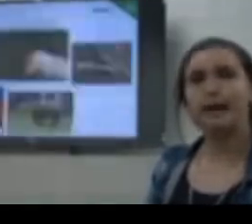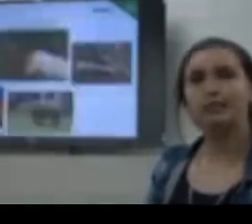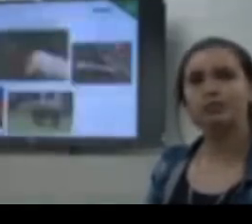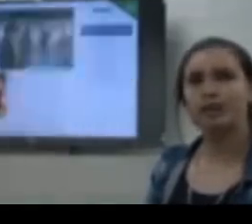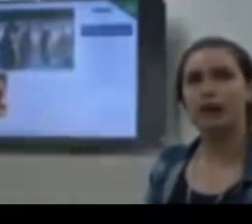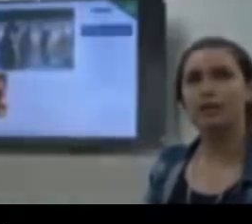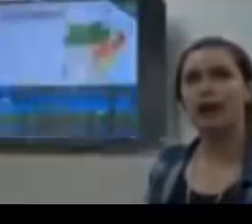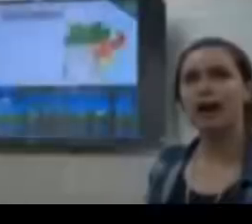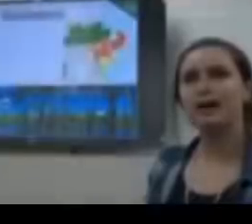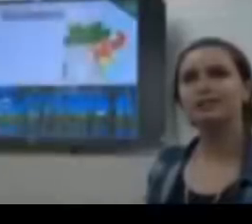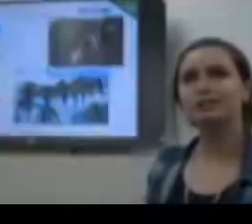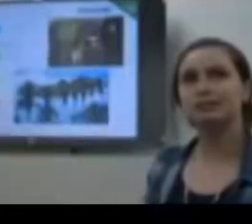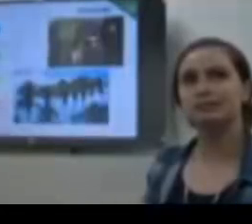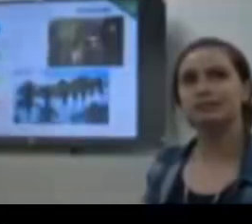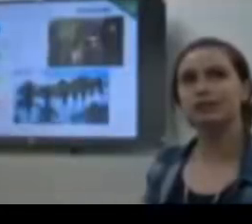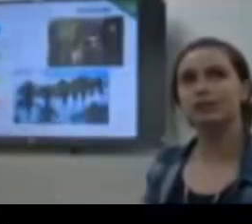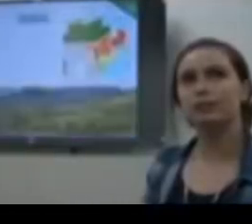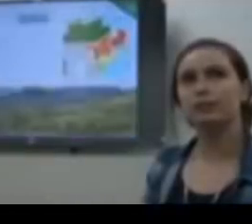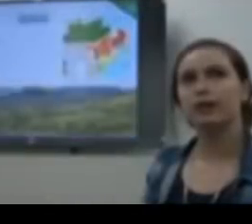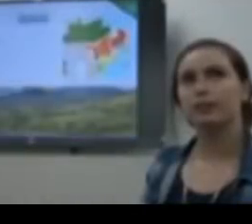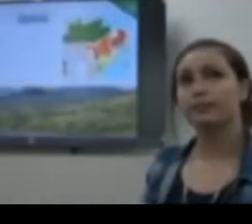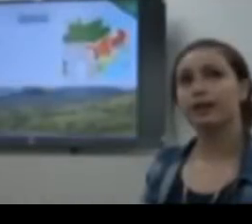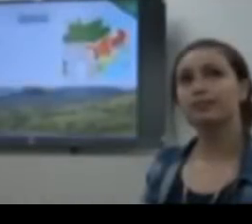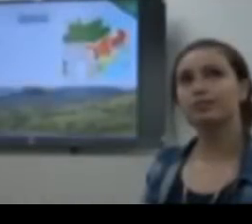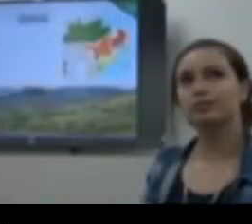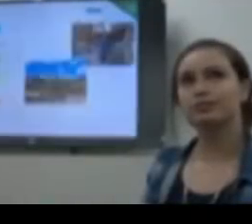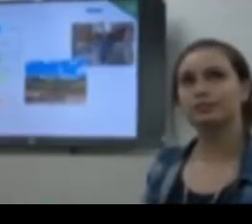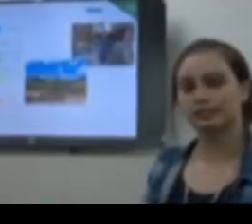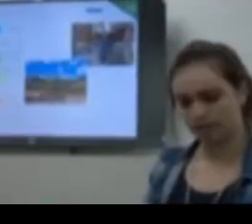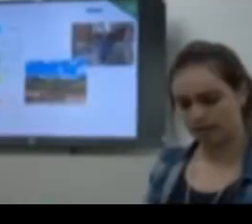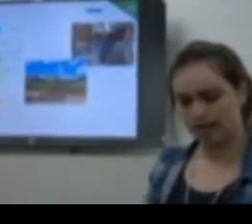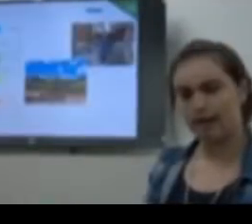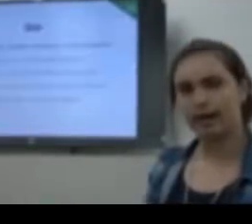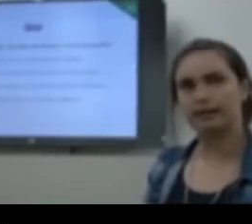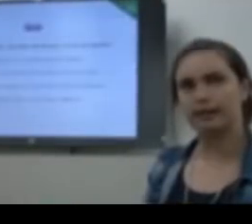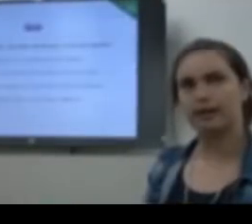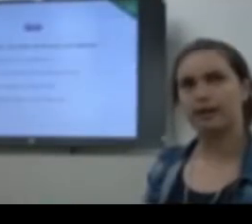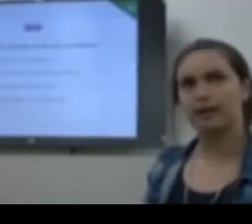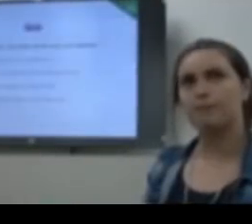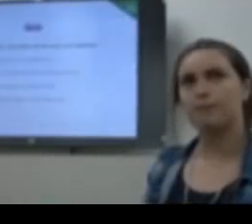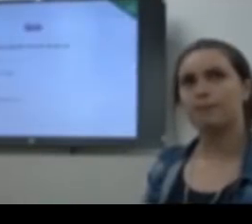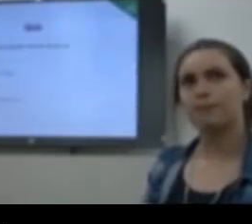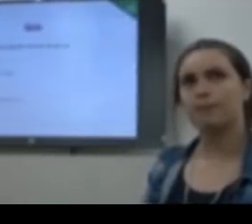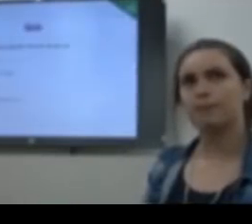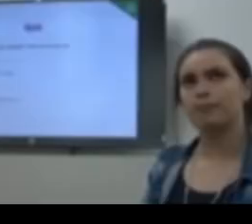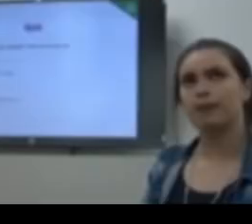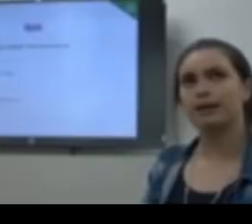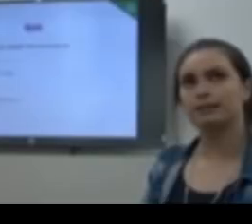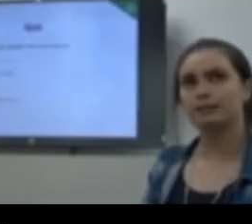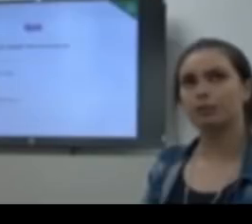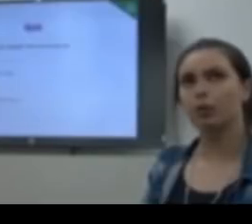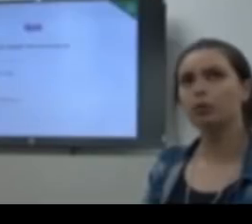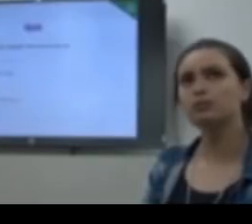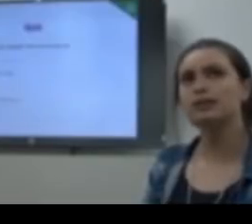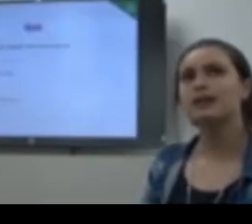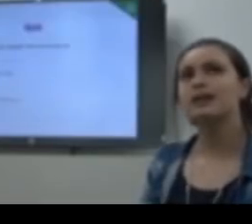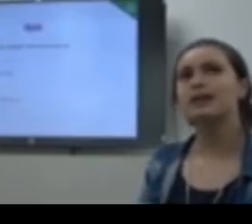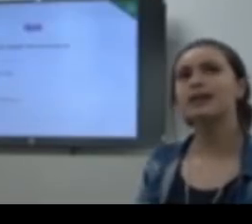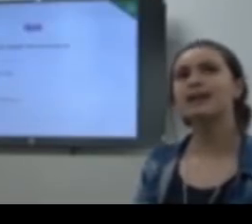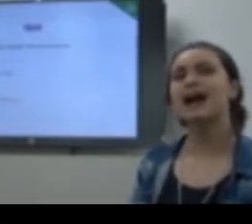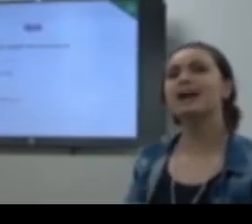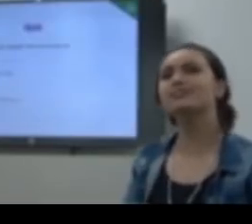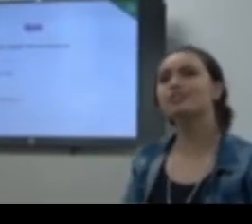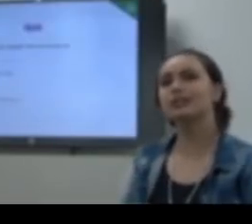Então, o Agreste é uma área de transição, uma faixa de transição entre mares e